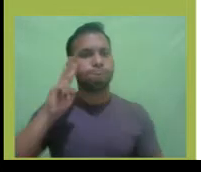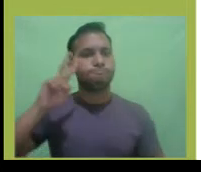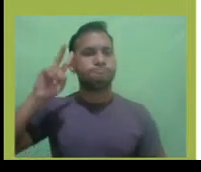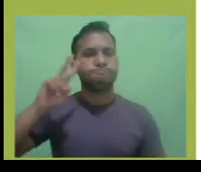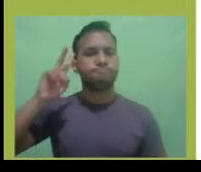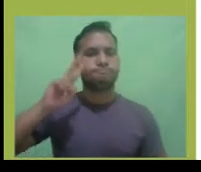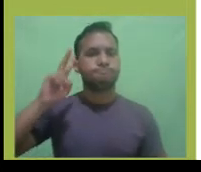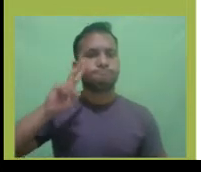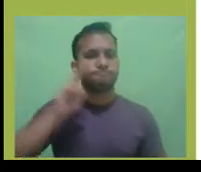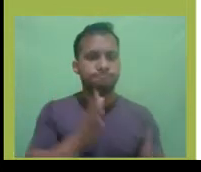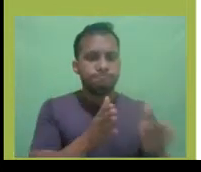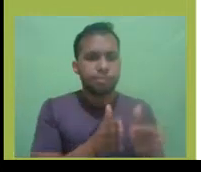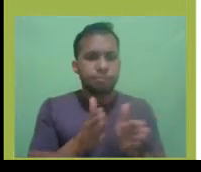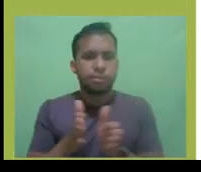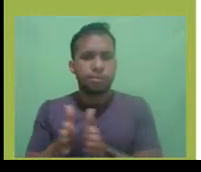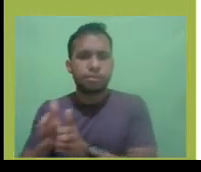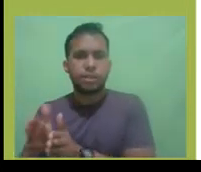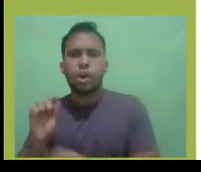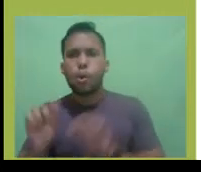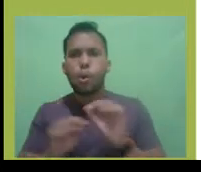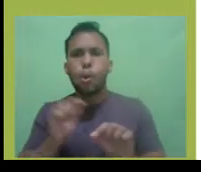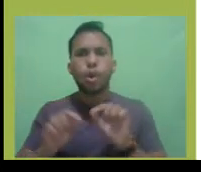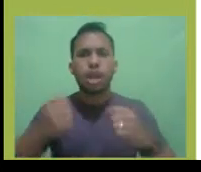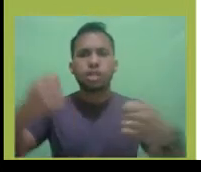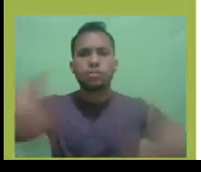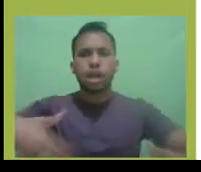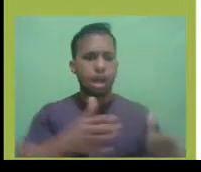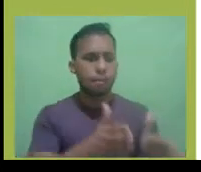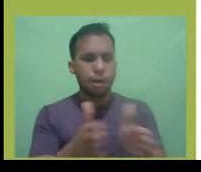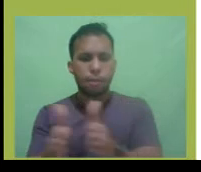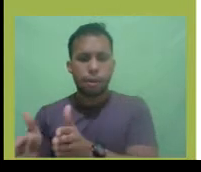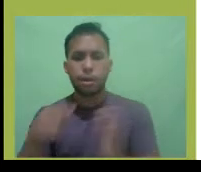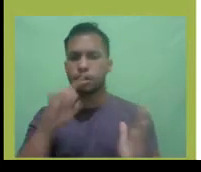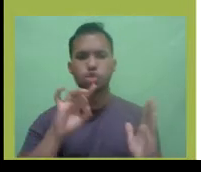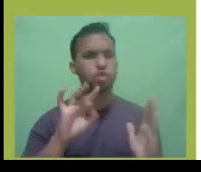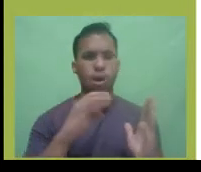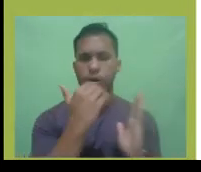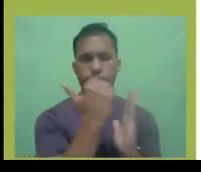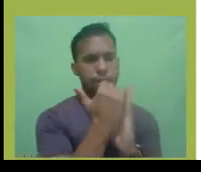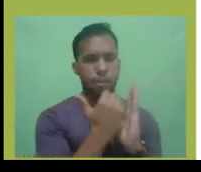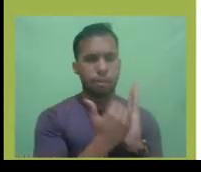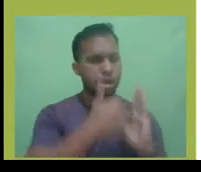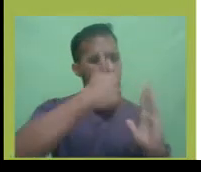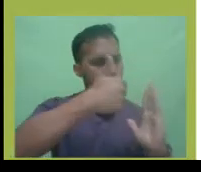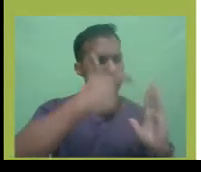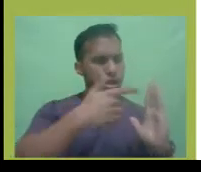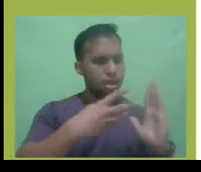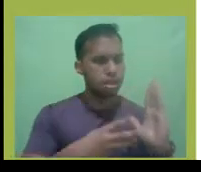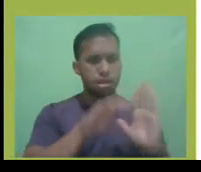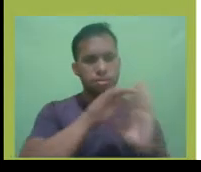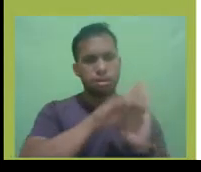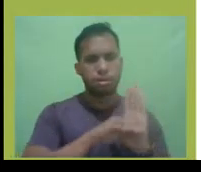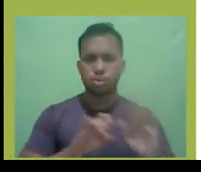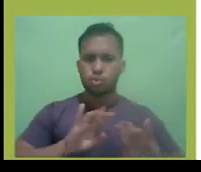te ajudar a lembrar a sequência das coisas que você tem que falar, que vão te ajudar na sequência do raciocínio que você tem que seguir